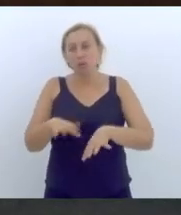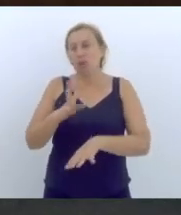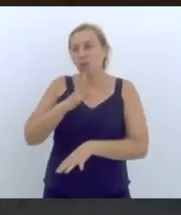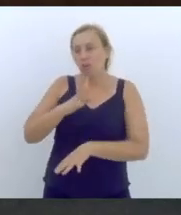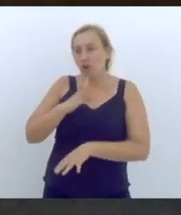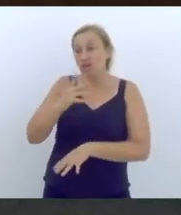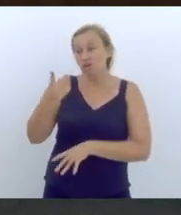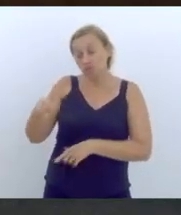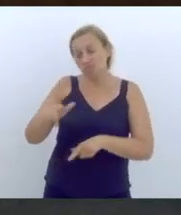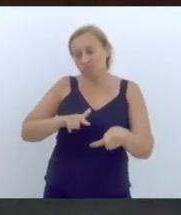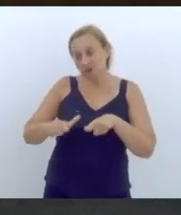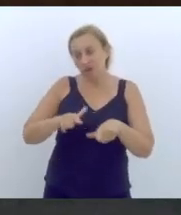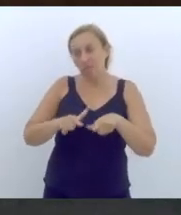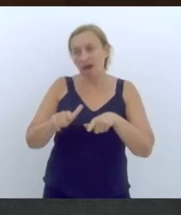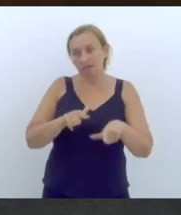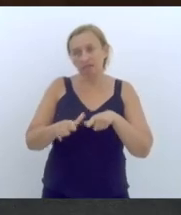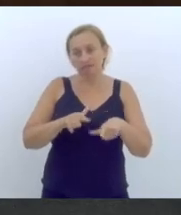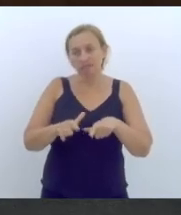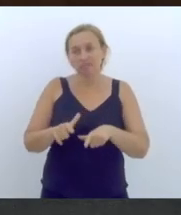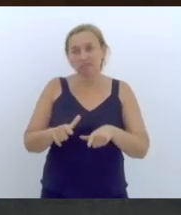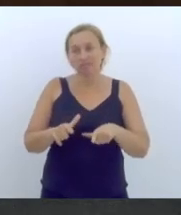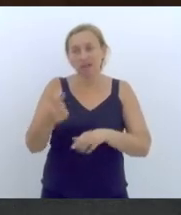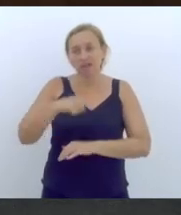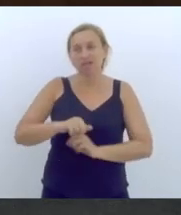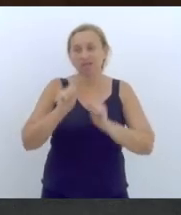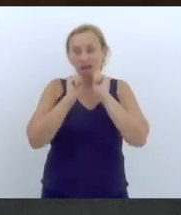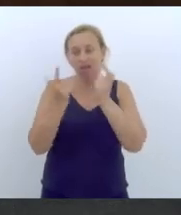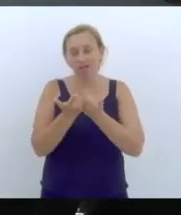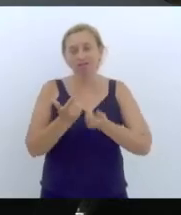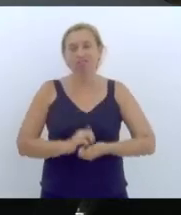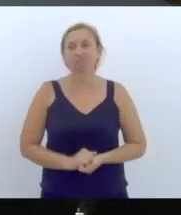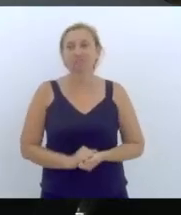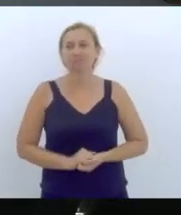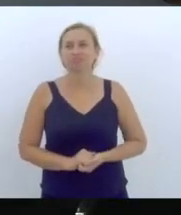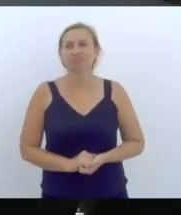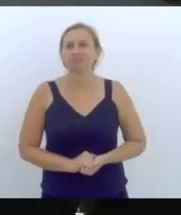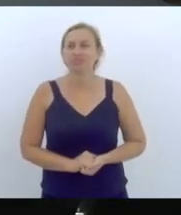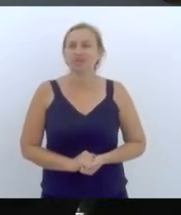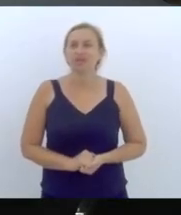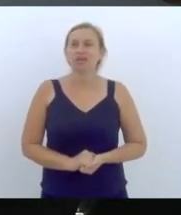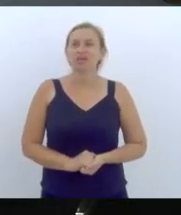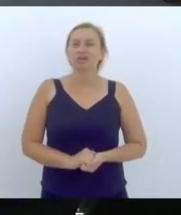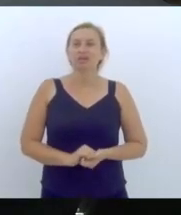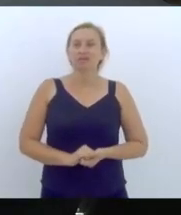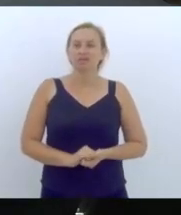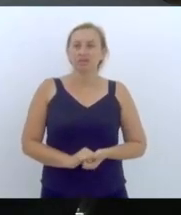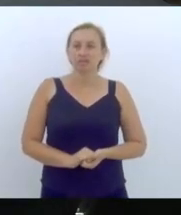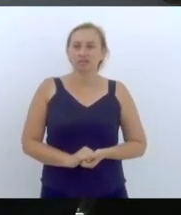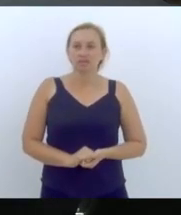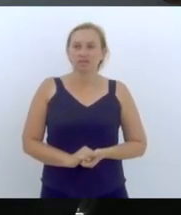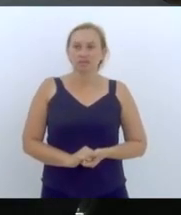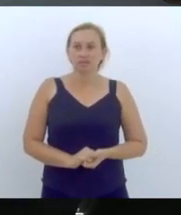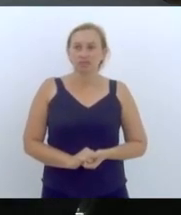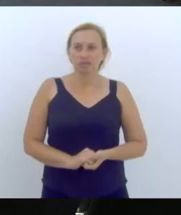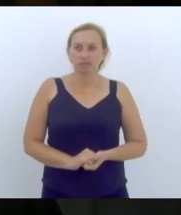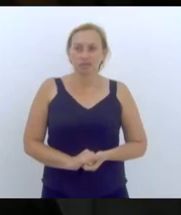genuíno deputado de Petrópolis aqui na Assembleia Legislativa. Obrigado, deputado Rodrigo Alvim, nosso